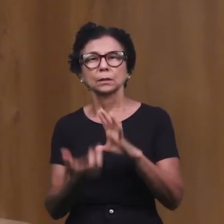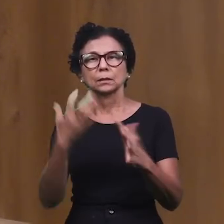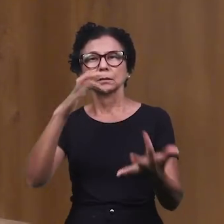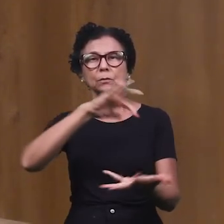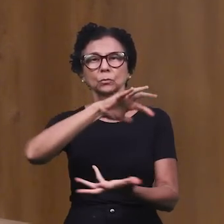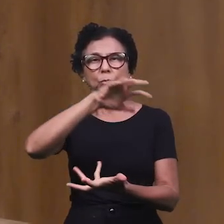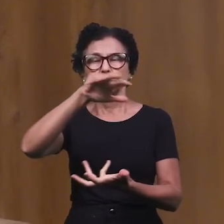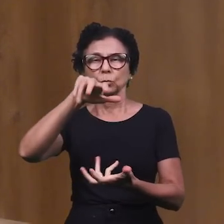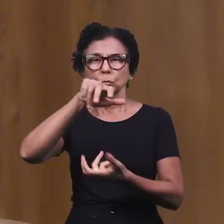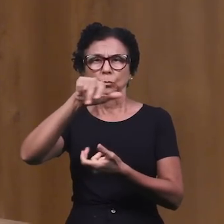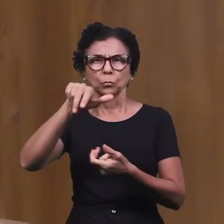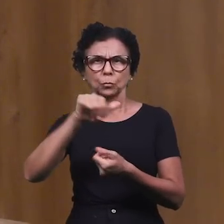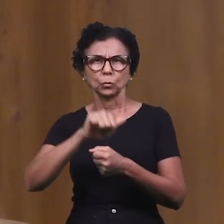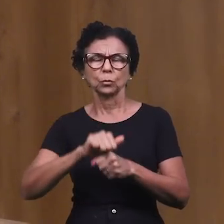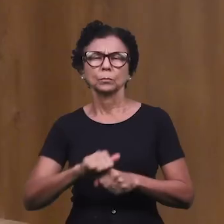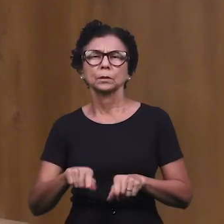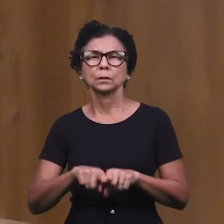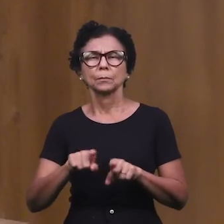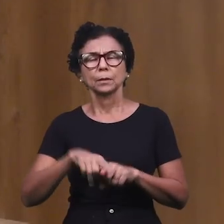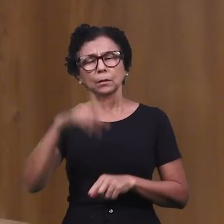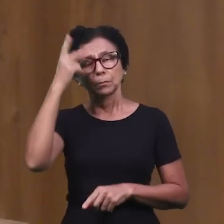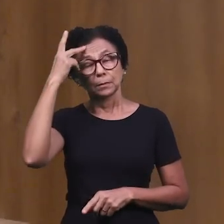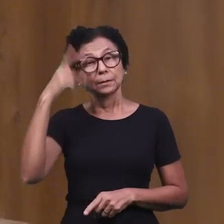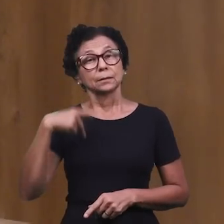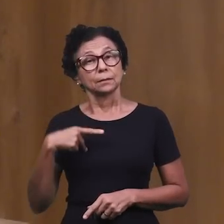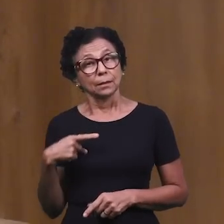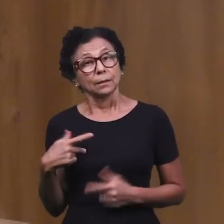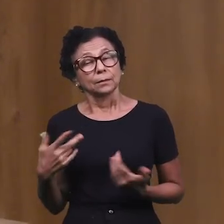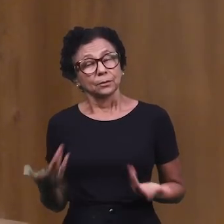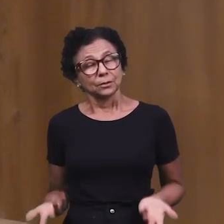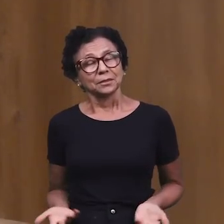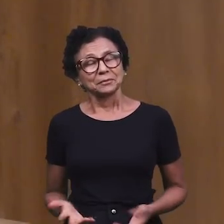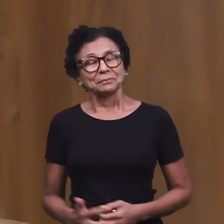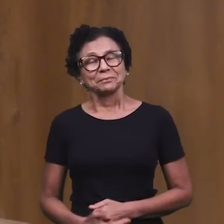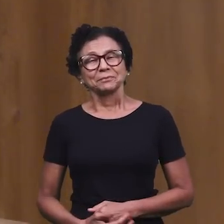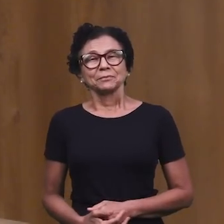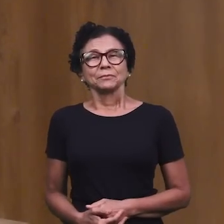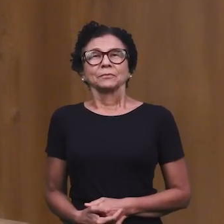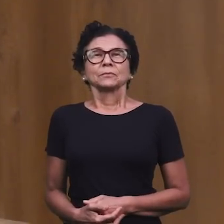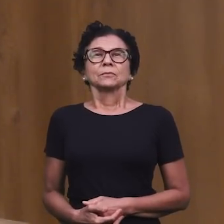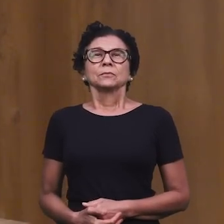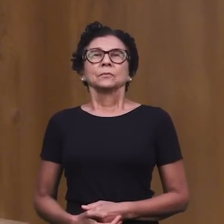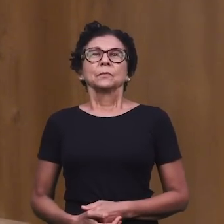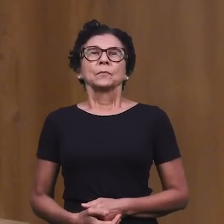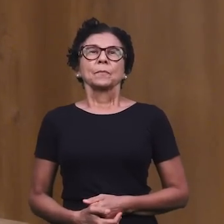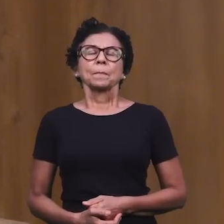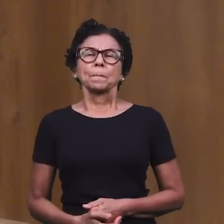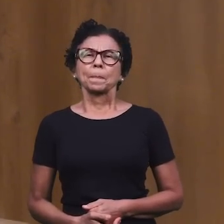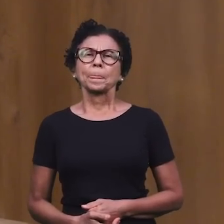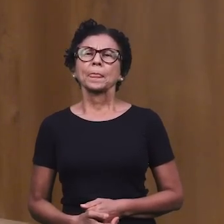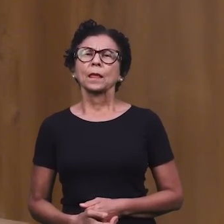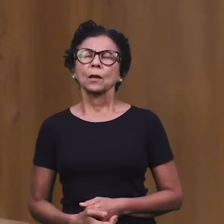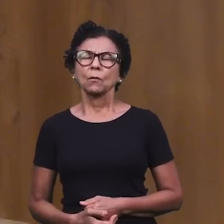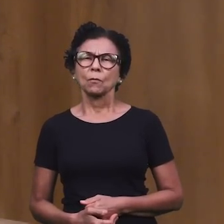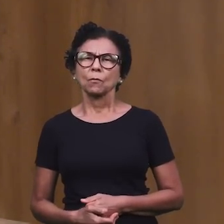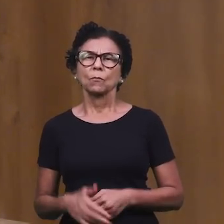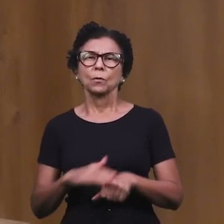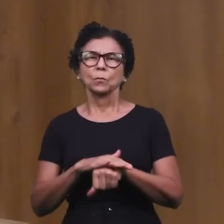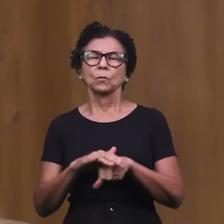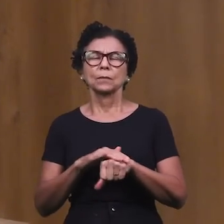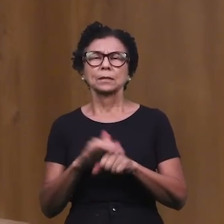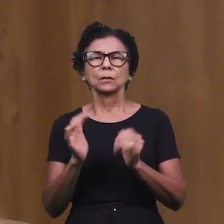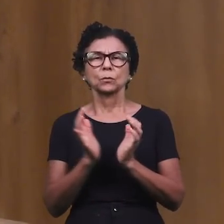formação do universo e até mesmo do próprio homem. E vamos discutir aqui esse assunto com membros do Grupo Ciência e Fé da Igreja